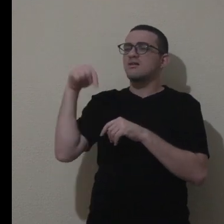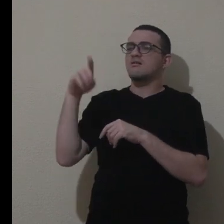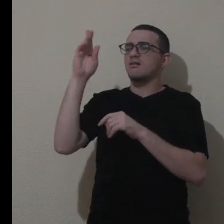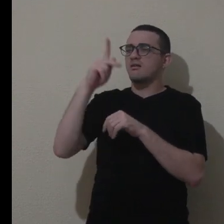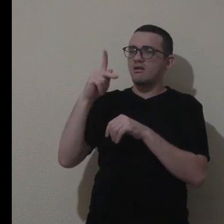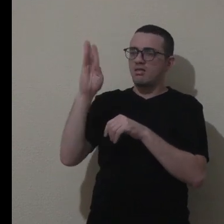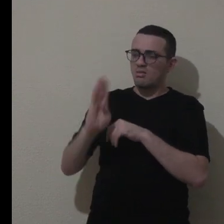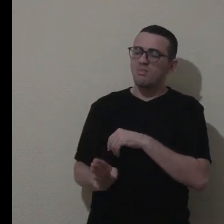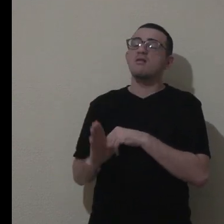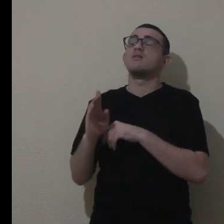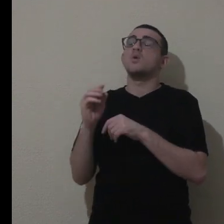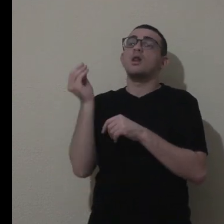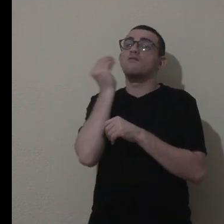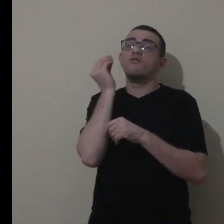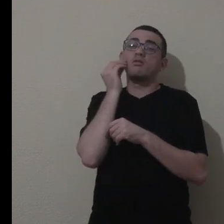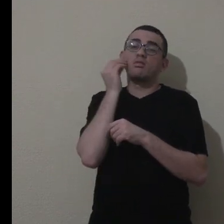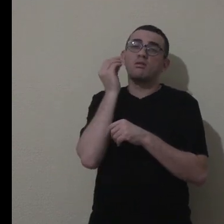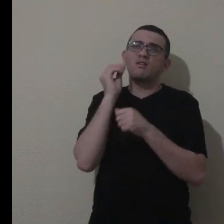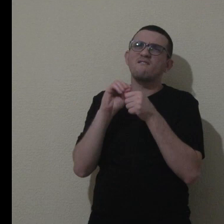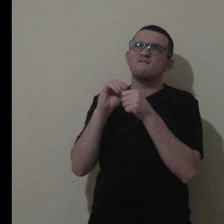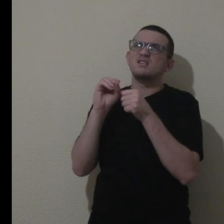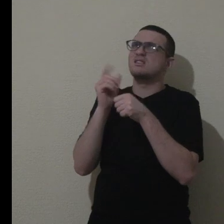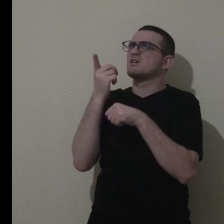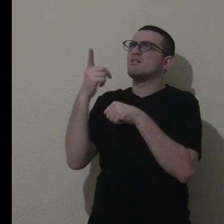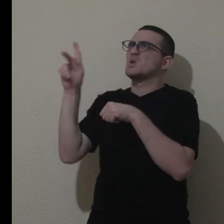brasileira, foi tentar a vida em